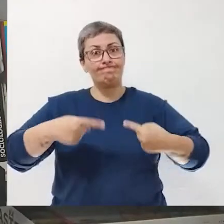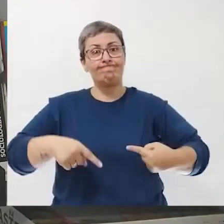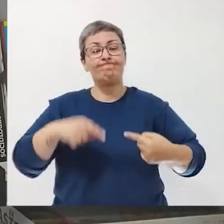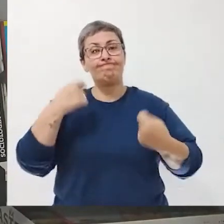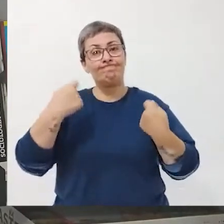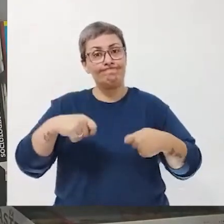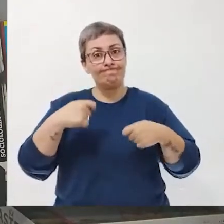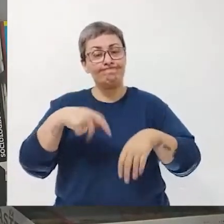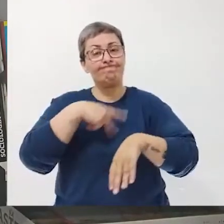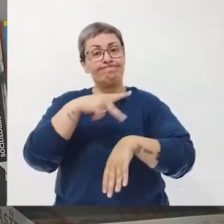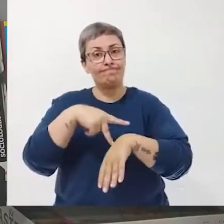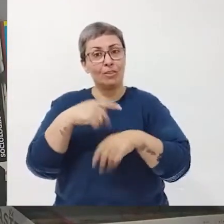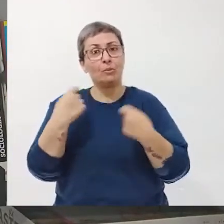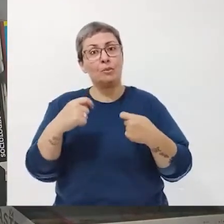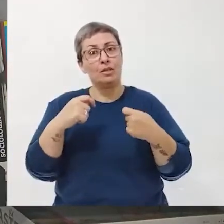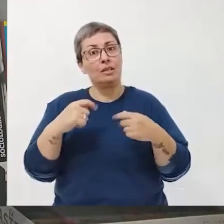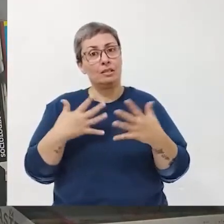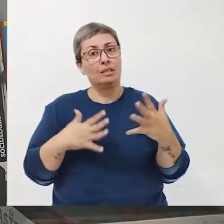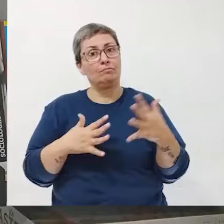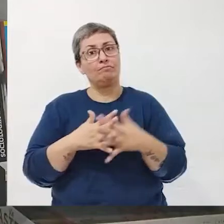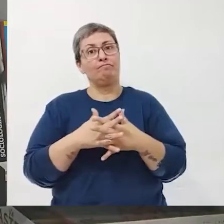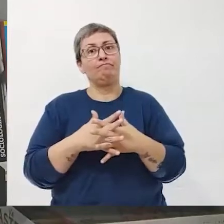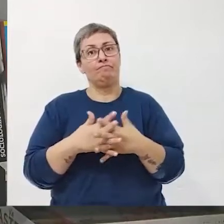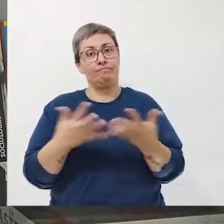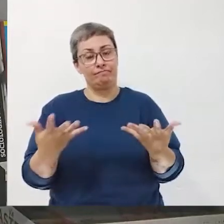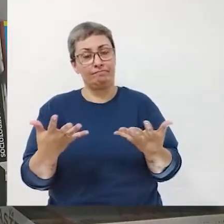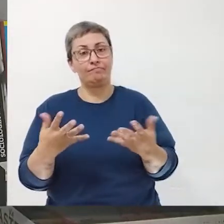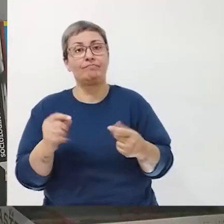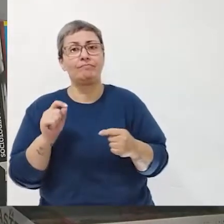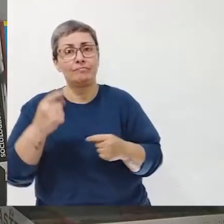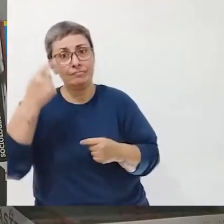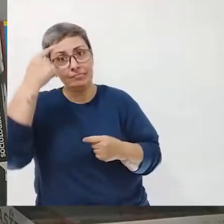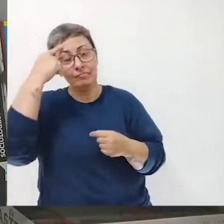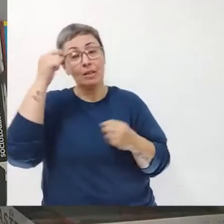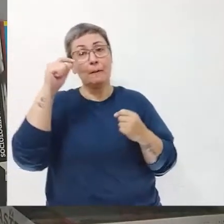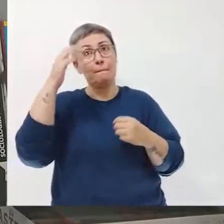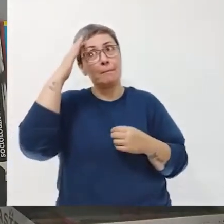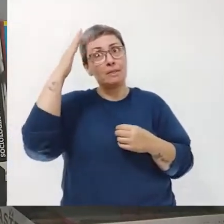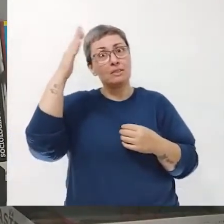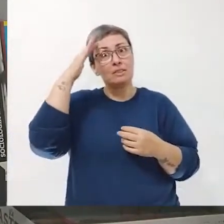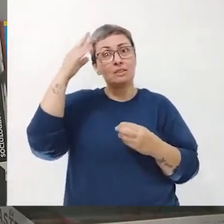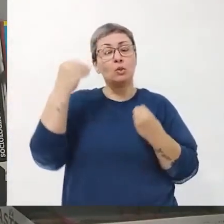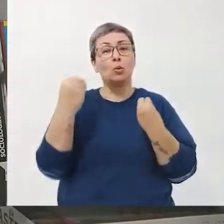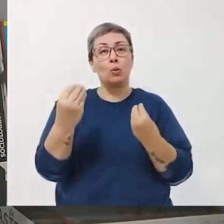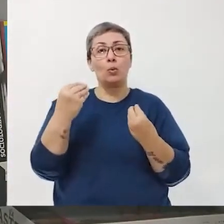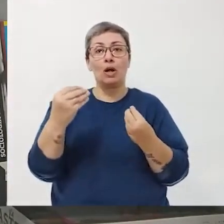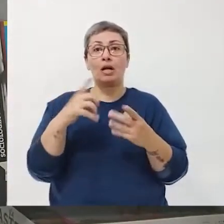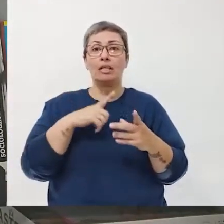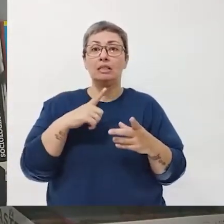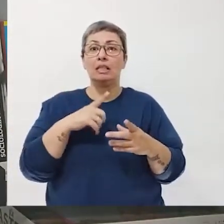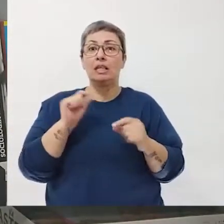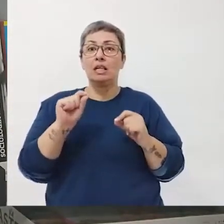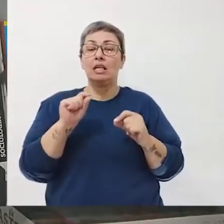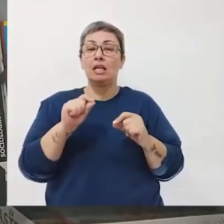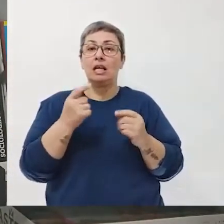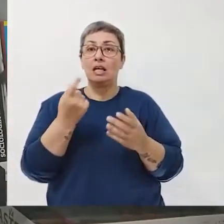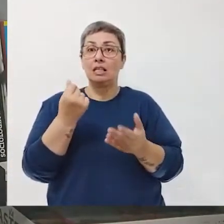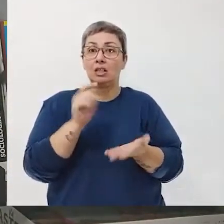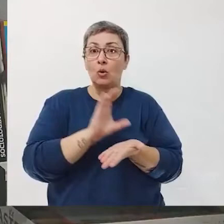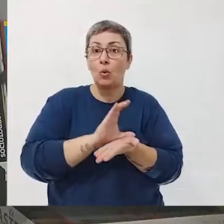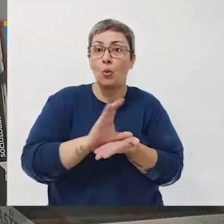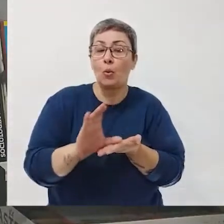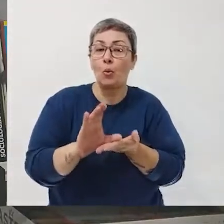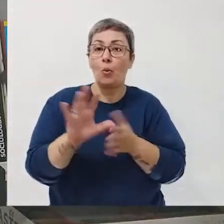nosso país já devia ter superado. Olha, pensem só, imaginem só se houvesse investimento